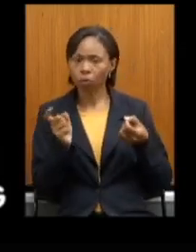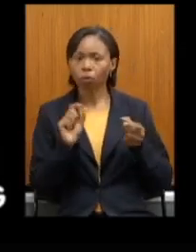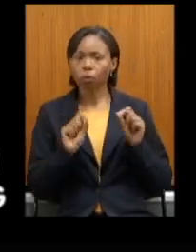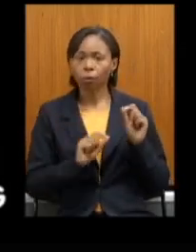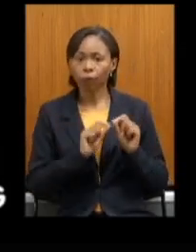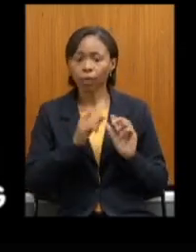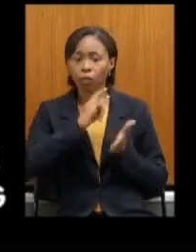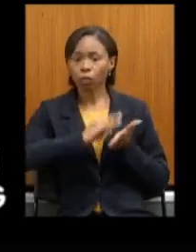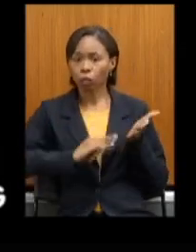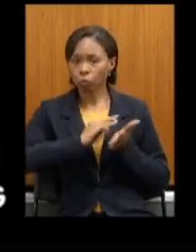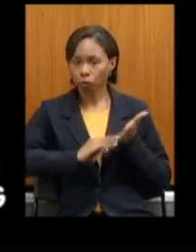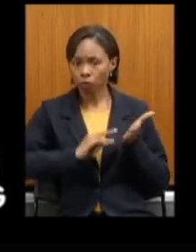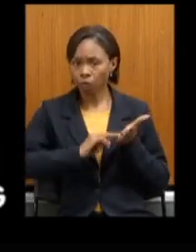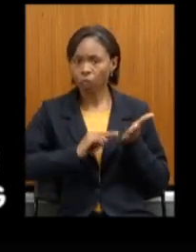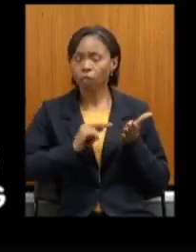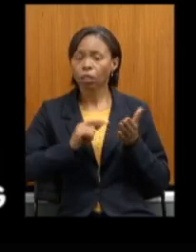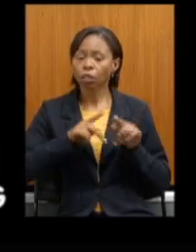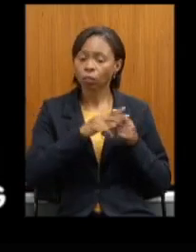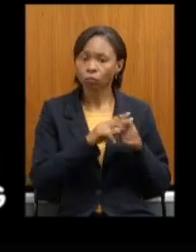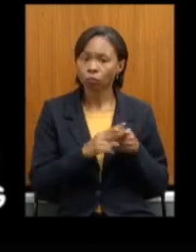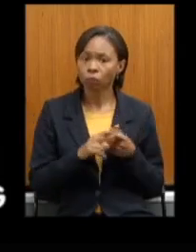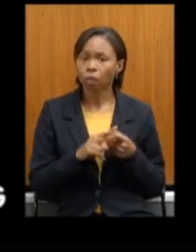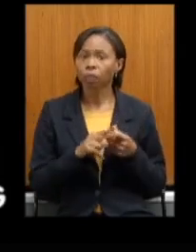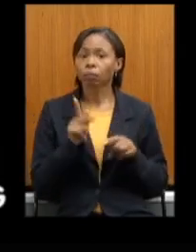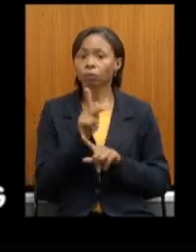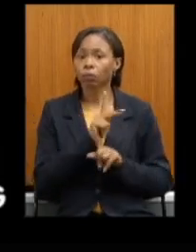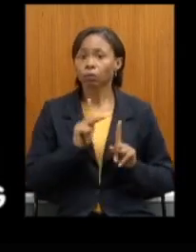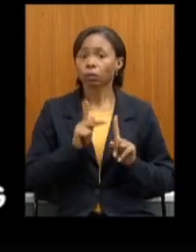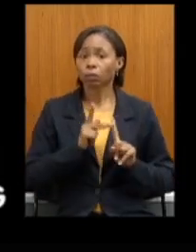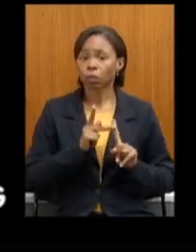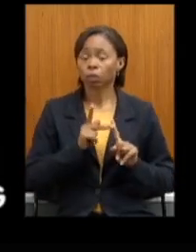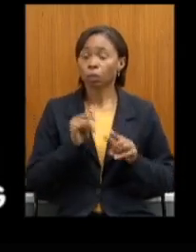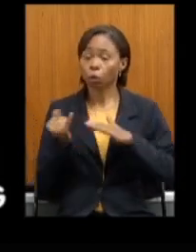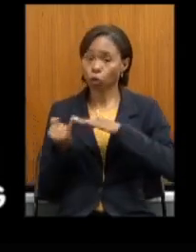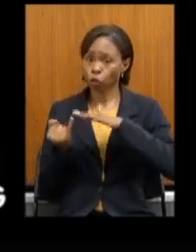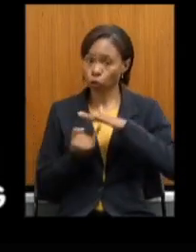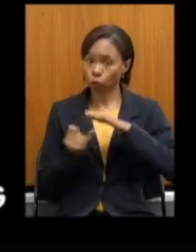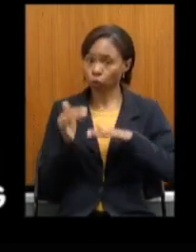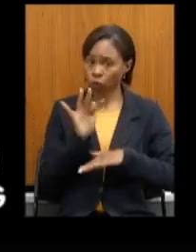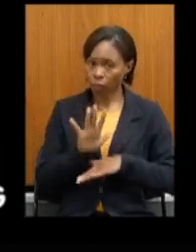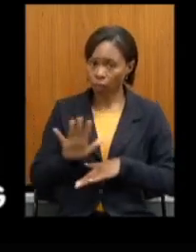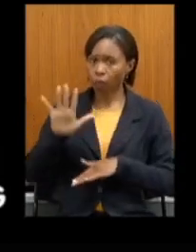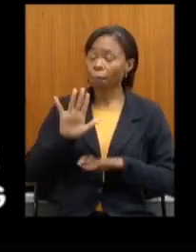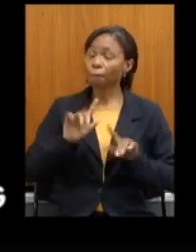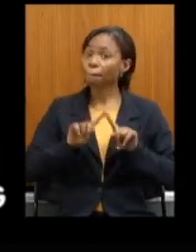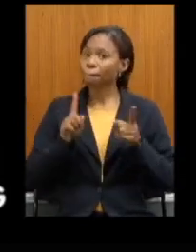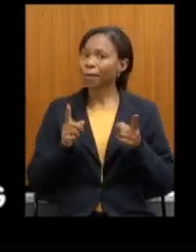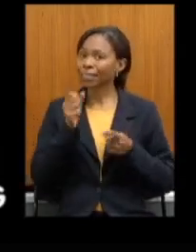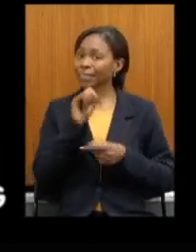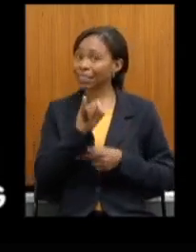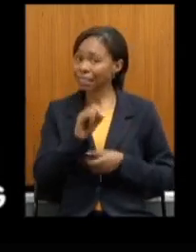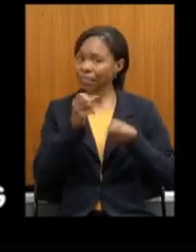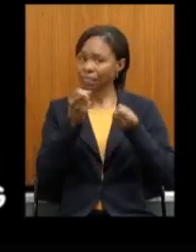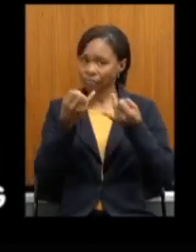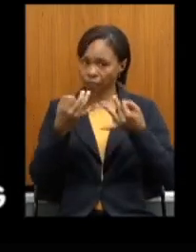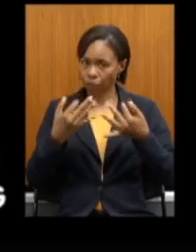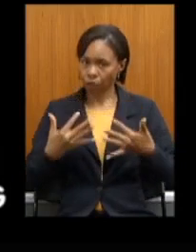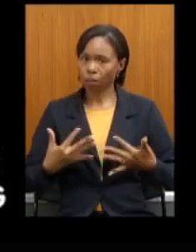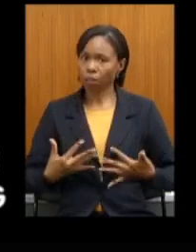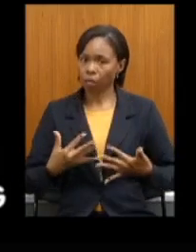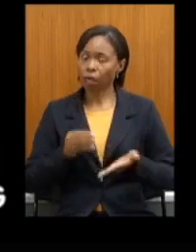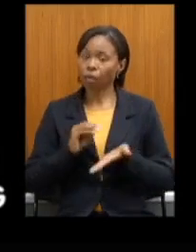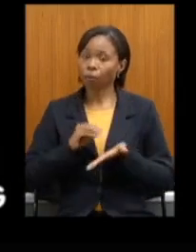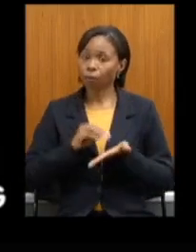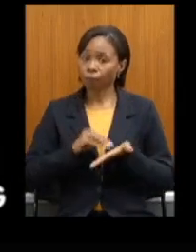regularidade previdenciária para os entes federados, desde que a negativa tenha como justificativa a ausência